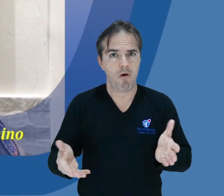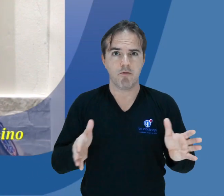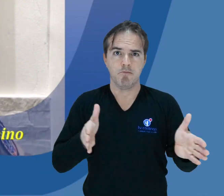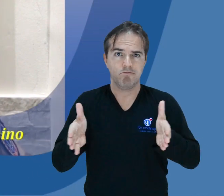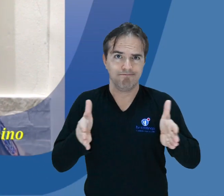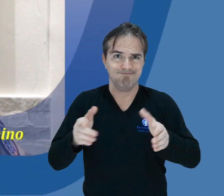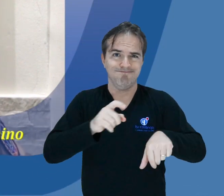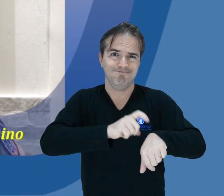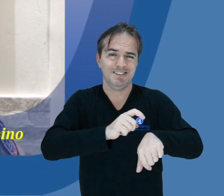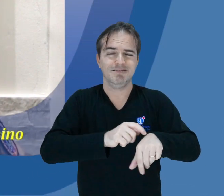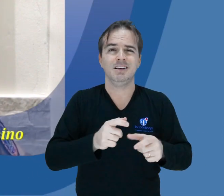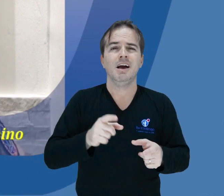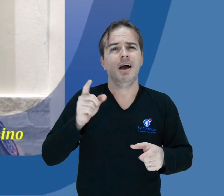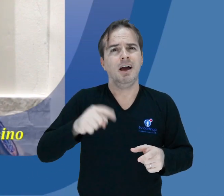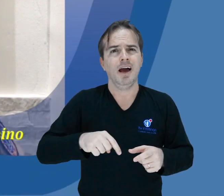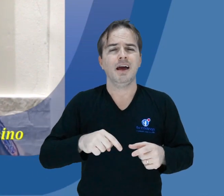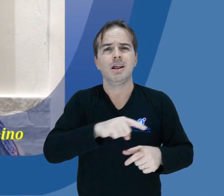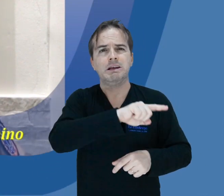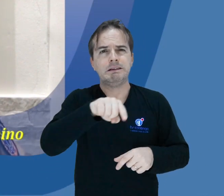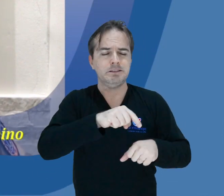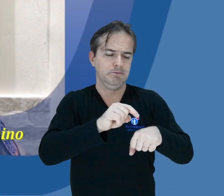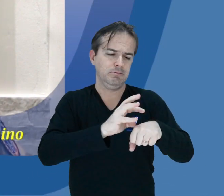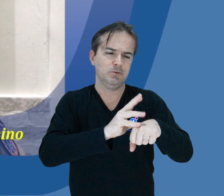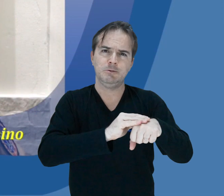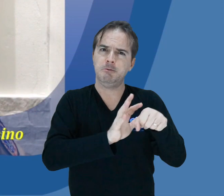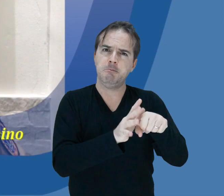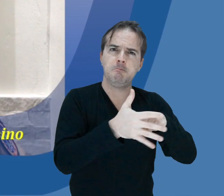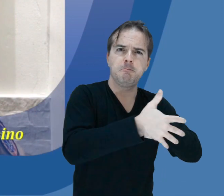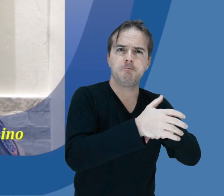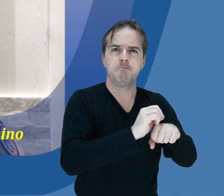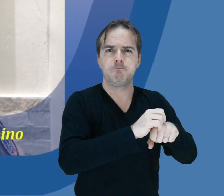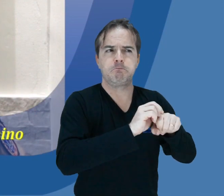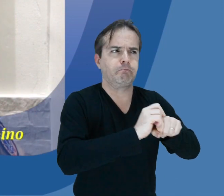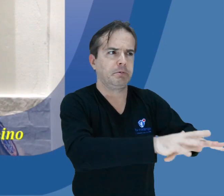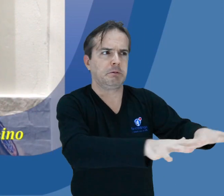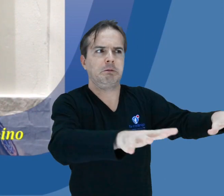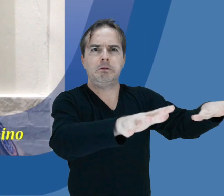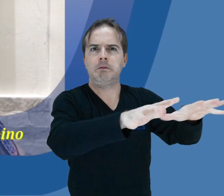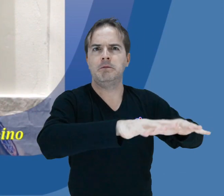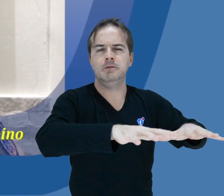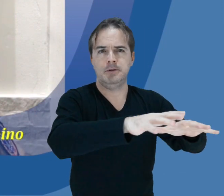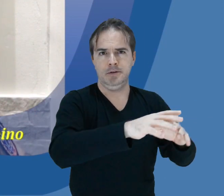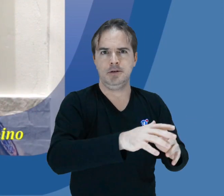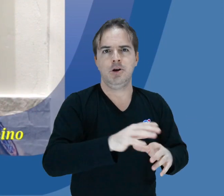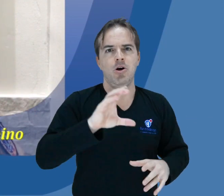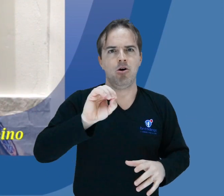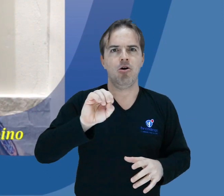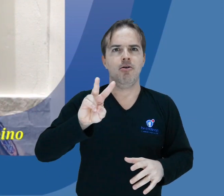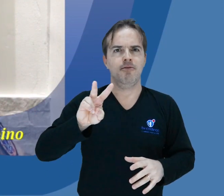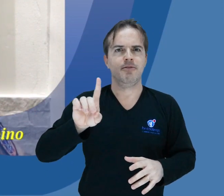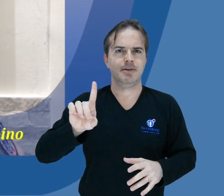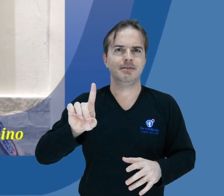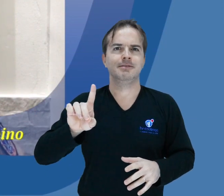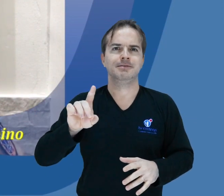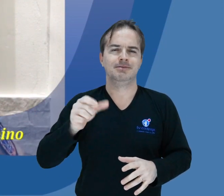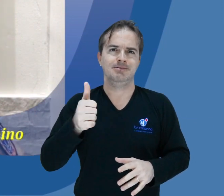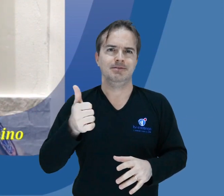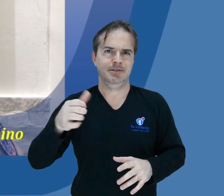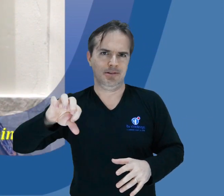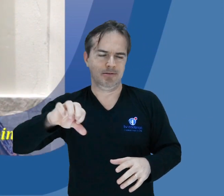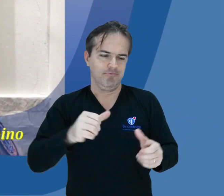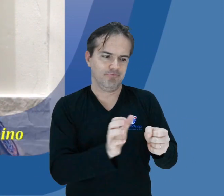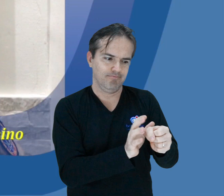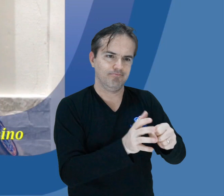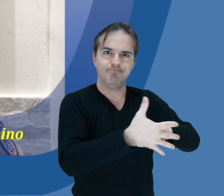estamos passando por esta pandemia do coronavírus ou do Covid-19, como também é